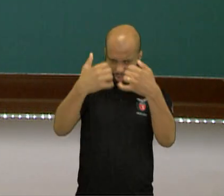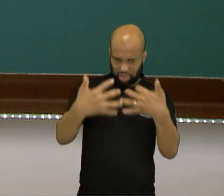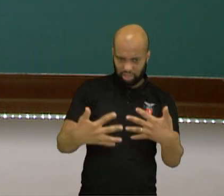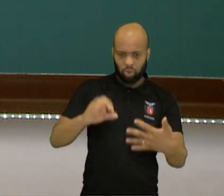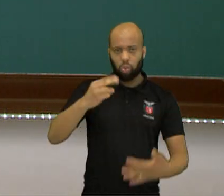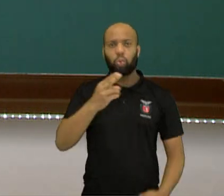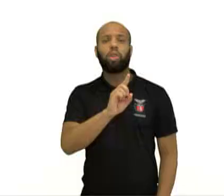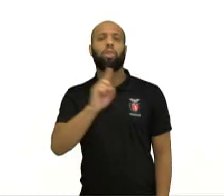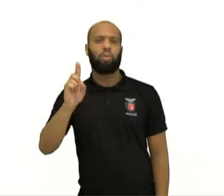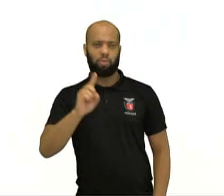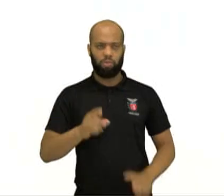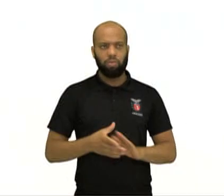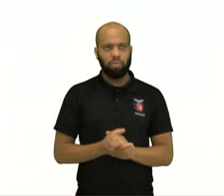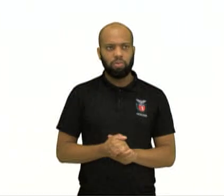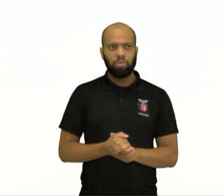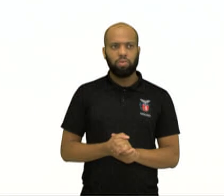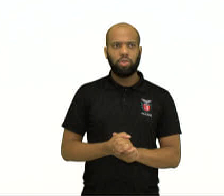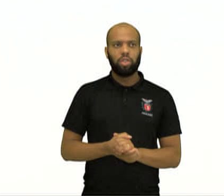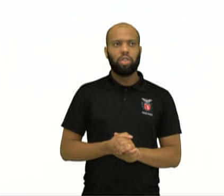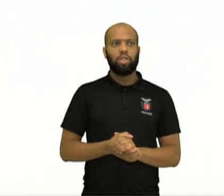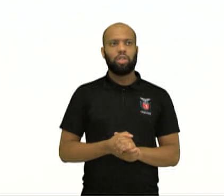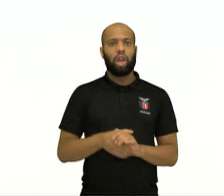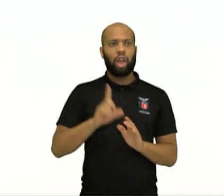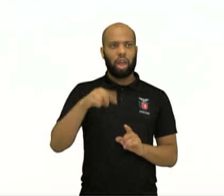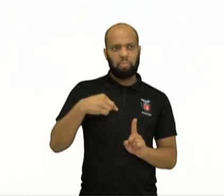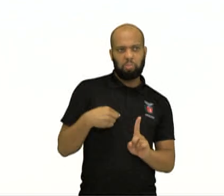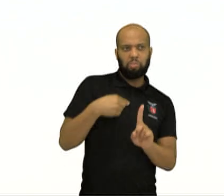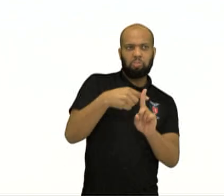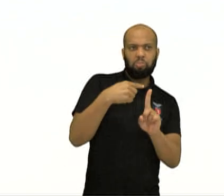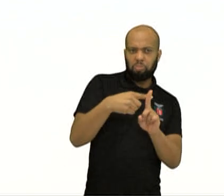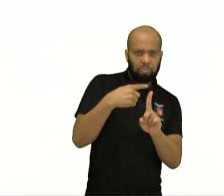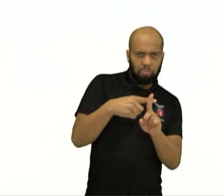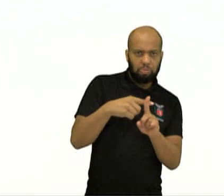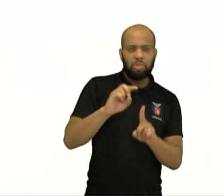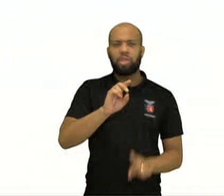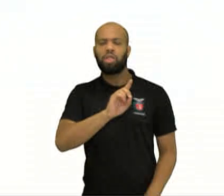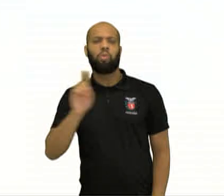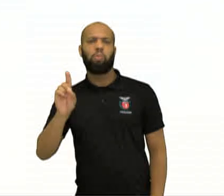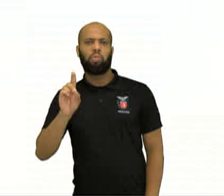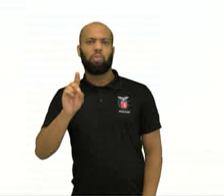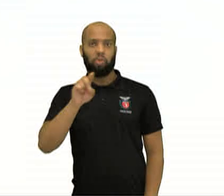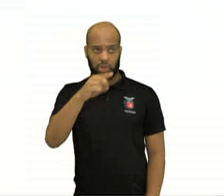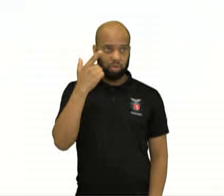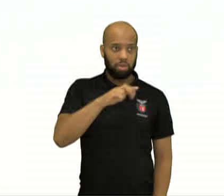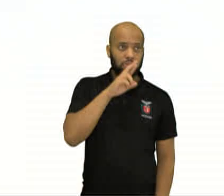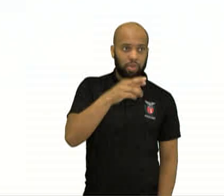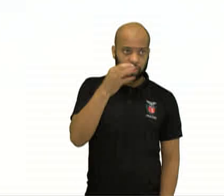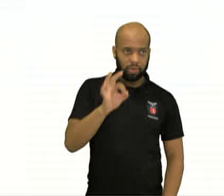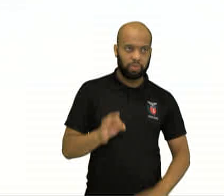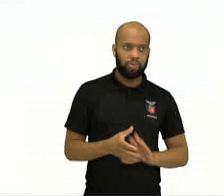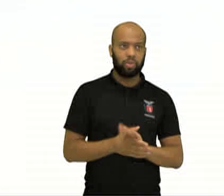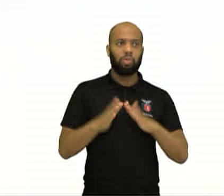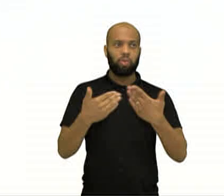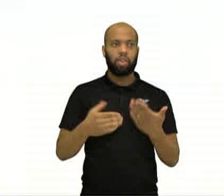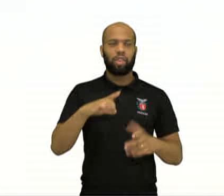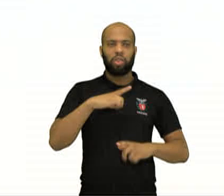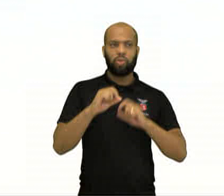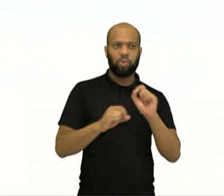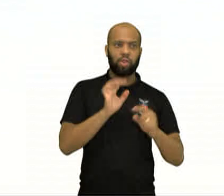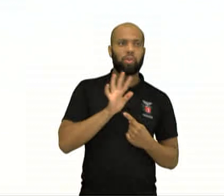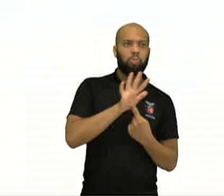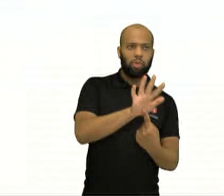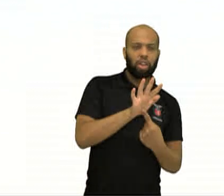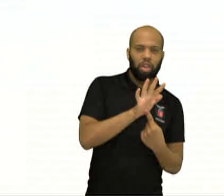aí? Quais as pistas de que sua dedução é acertada? Vamos ver? Dá a pista de